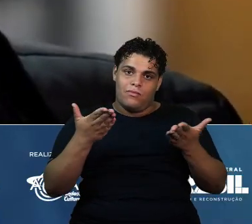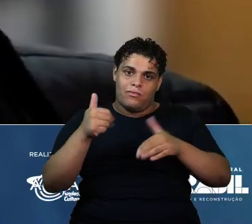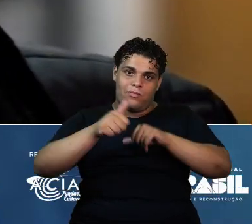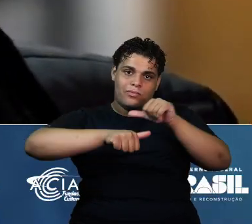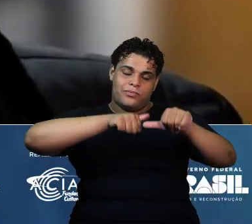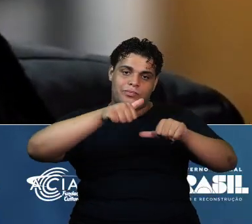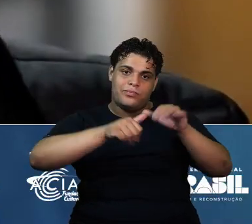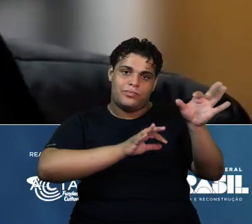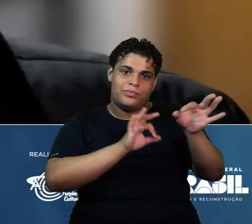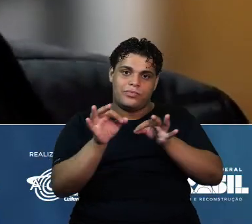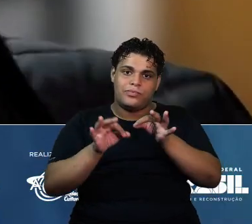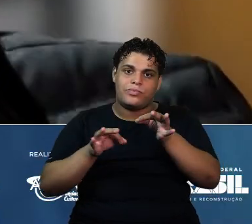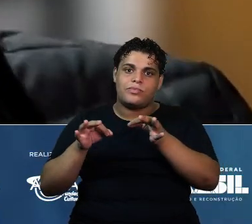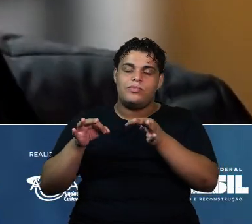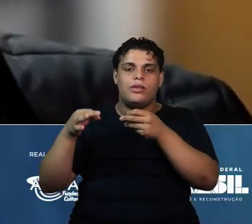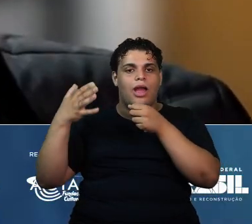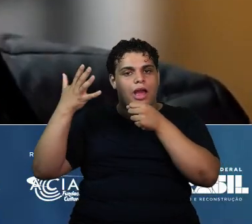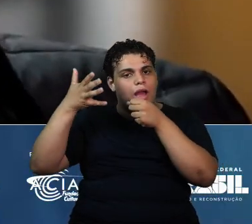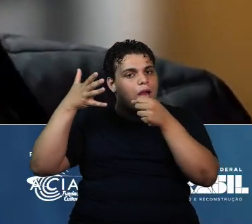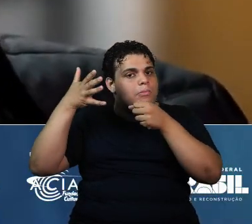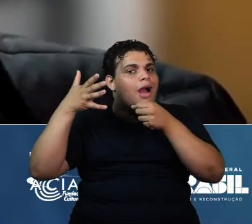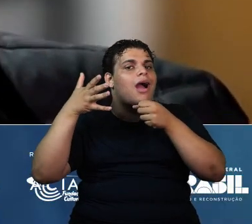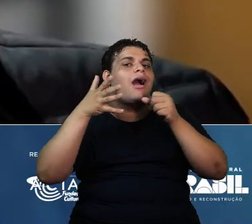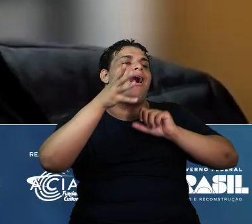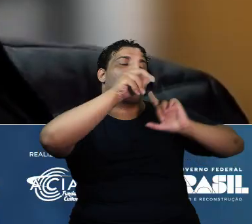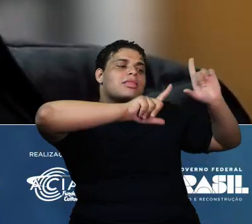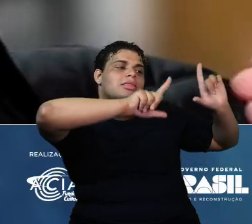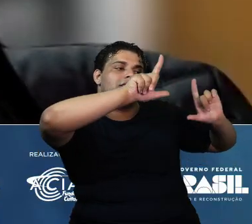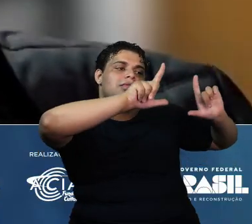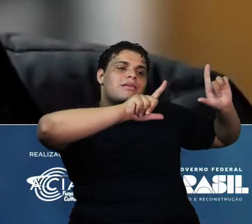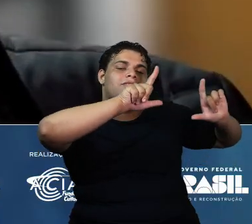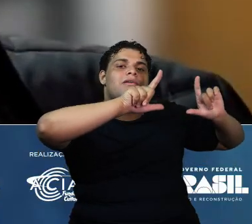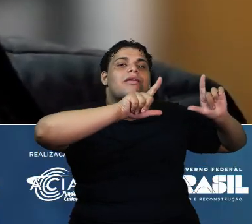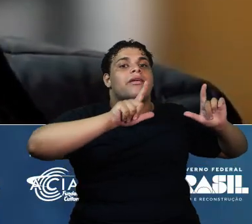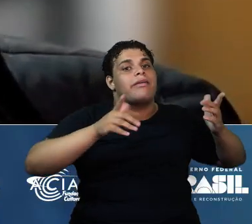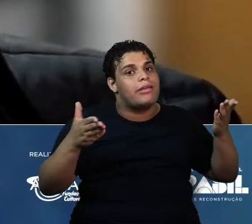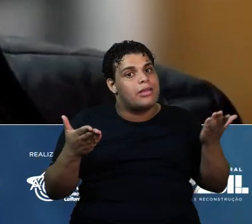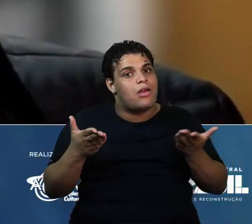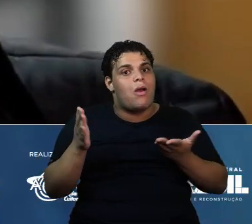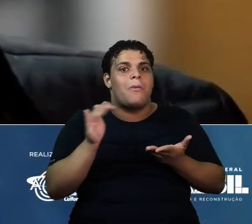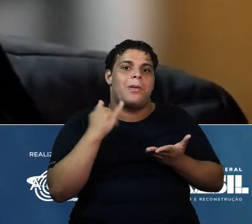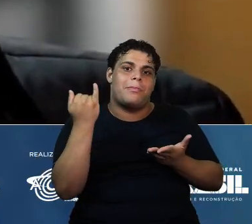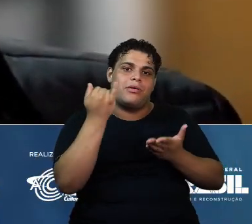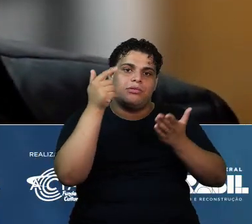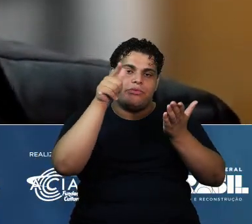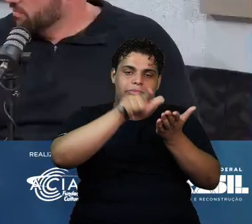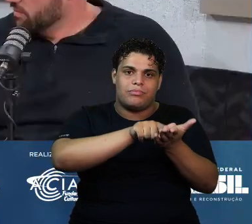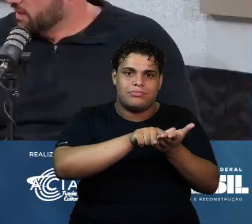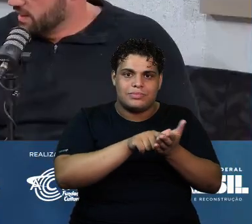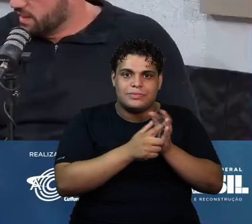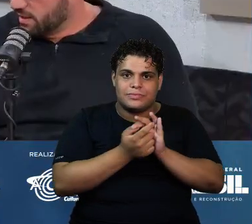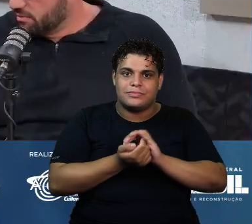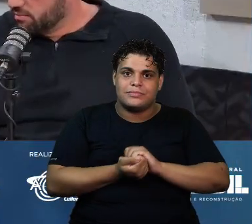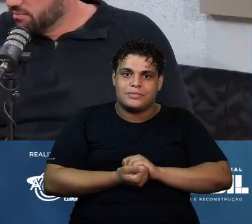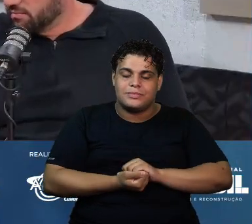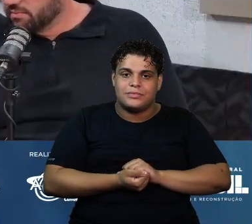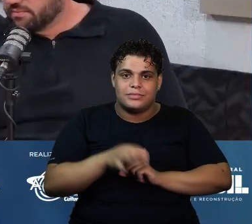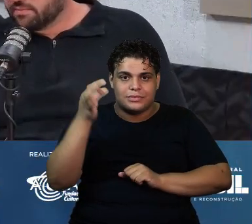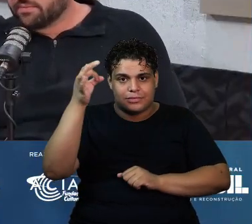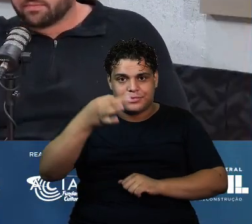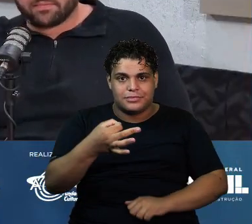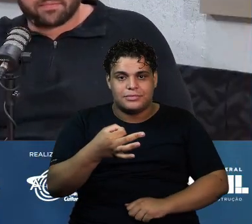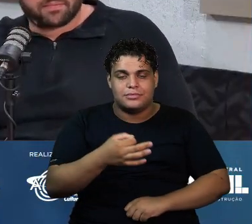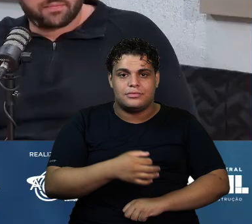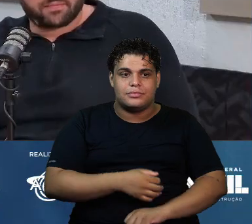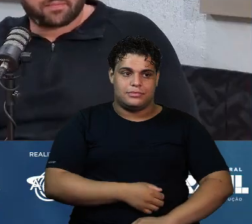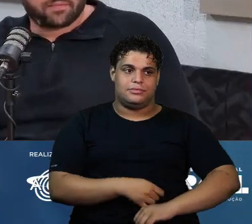envolver a imprensa, a mídia, por isso a importância da lei, que vai facilitar muito esse acesso. Né? Com toda certeza. E